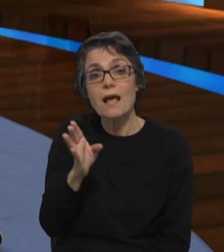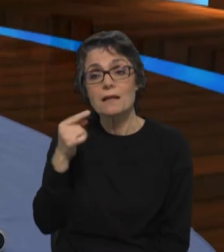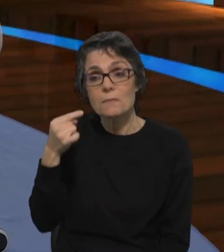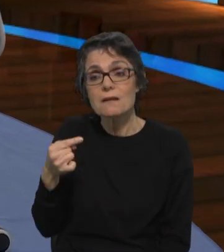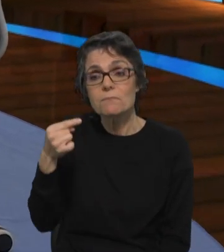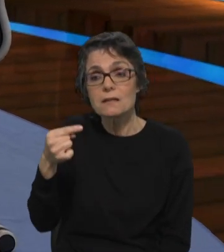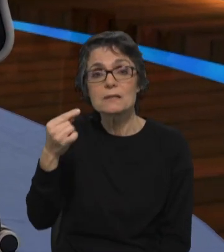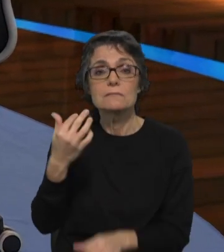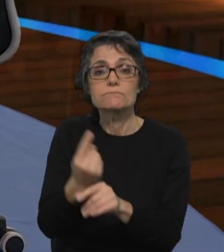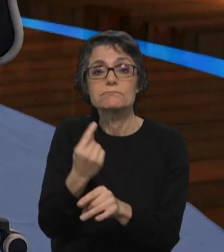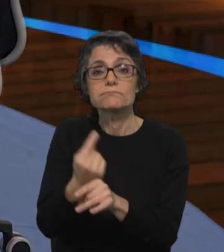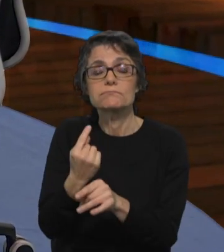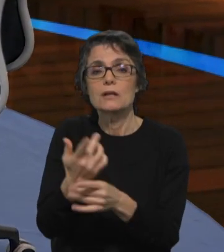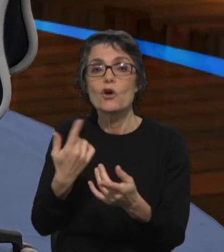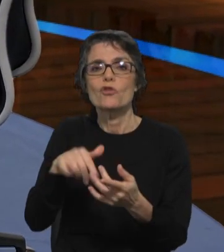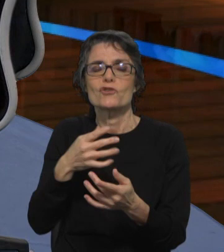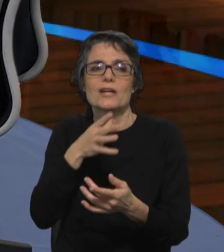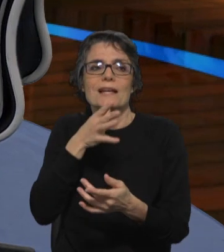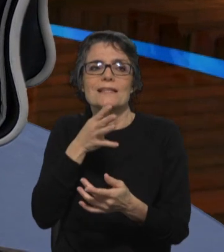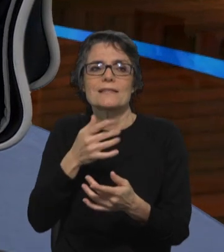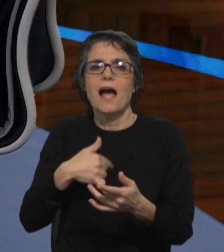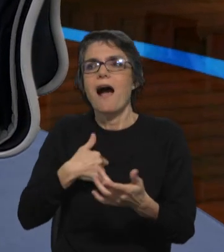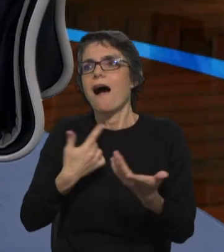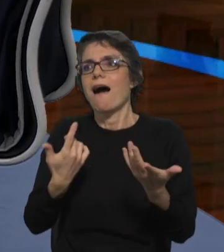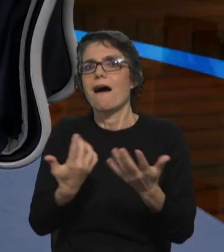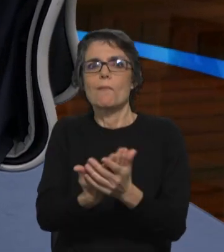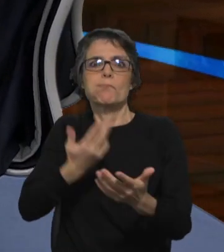podemos viver sempre em alta intensidade,